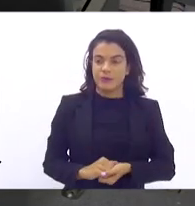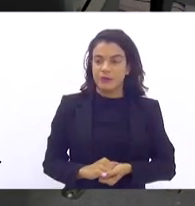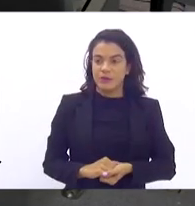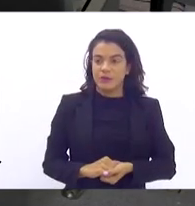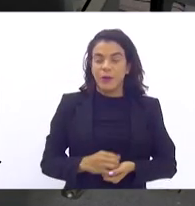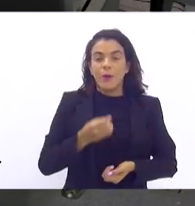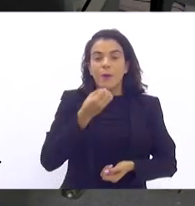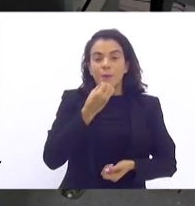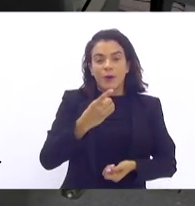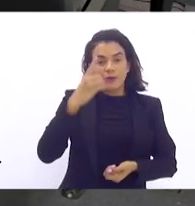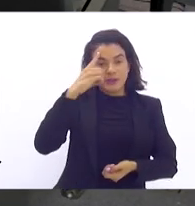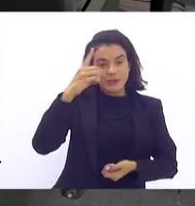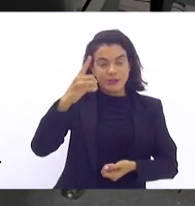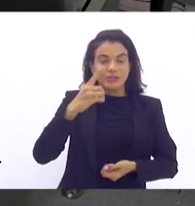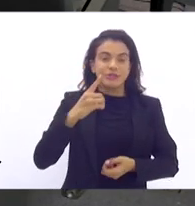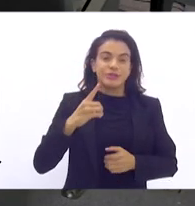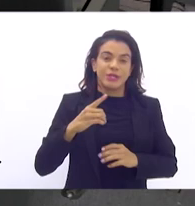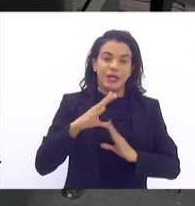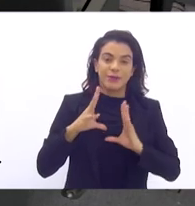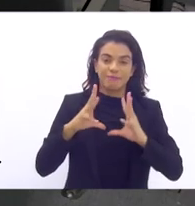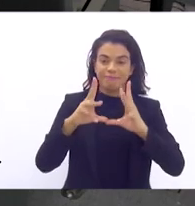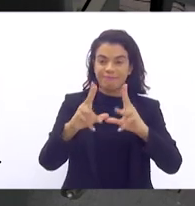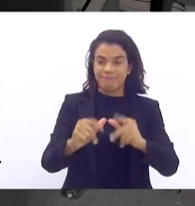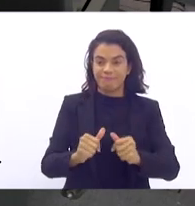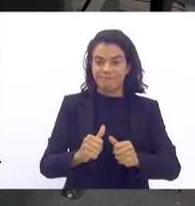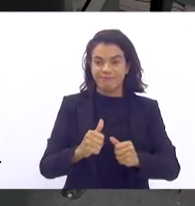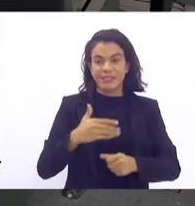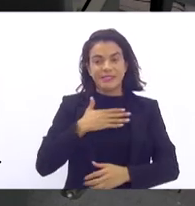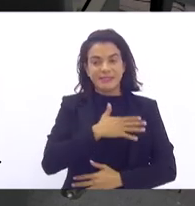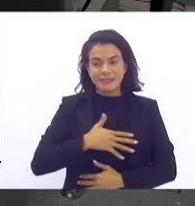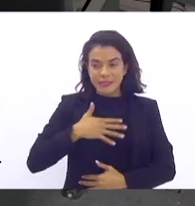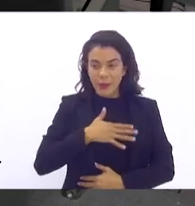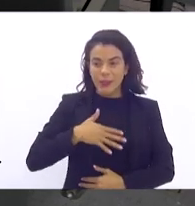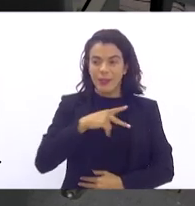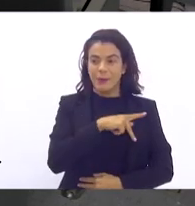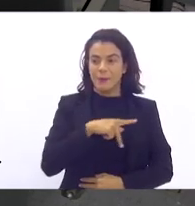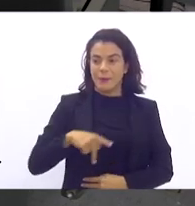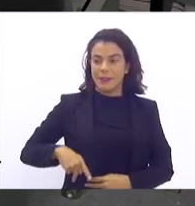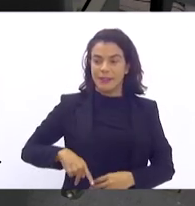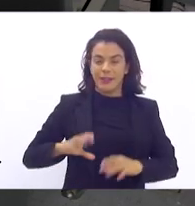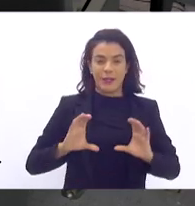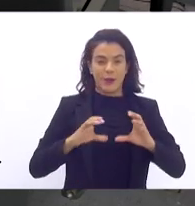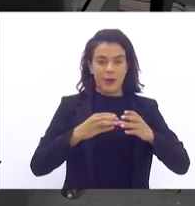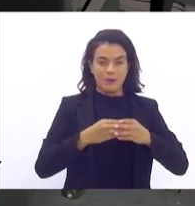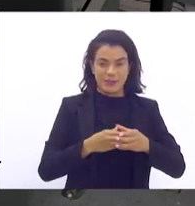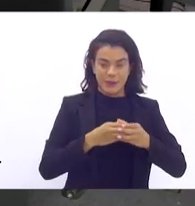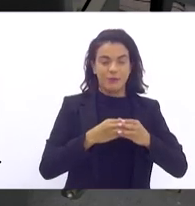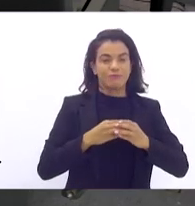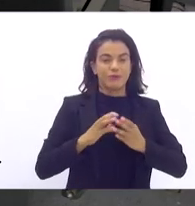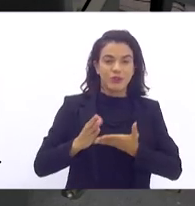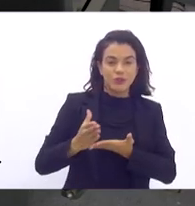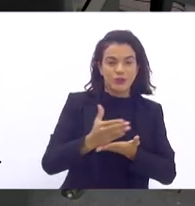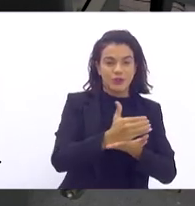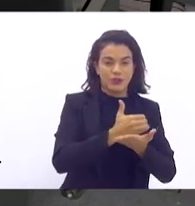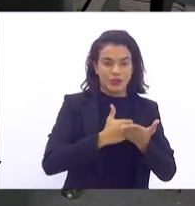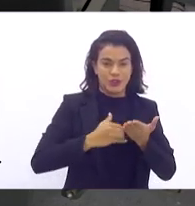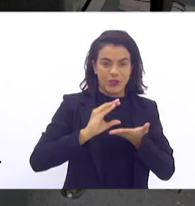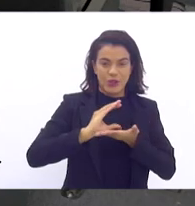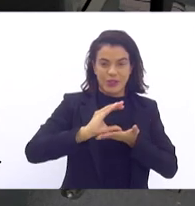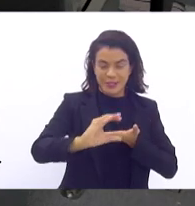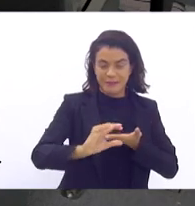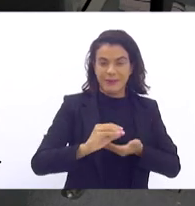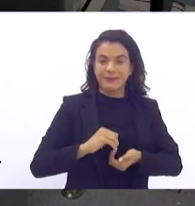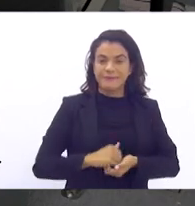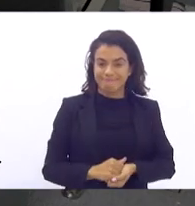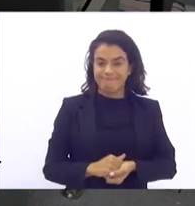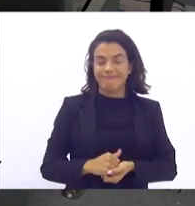Bom dia a todos saudade aqui nosso presidente da Comissão de orçamento Deputado André muito